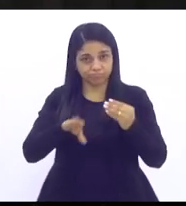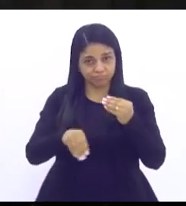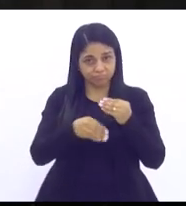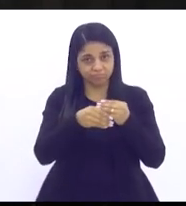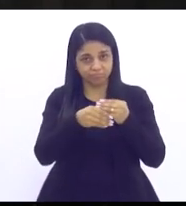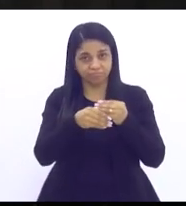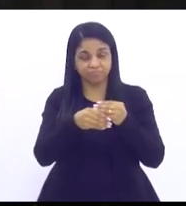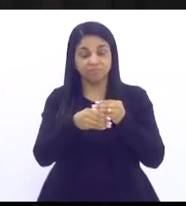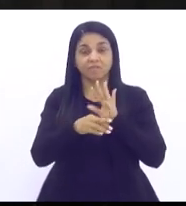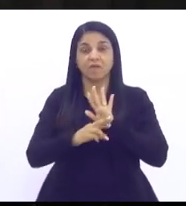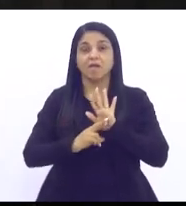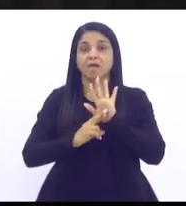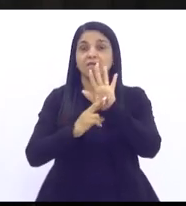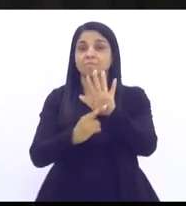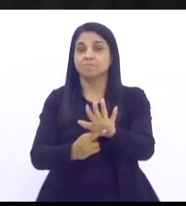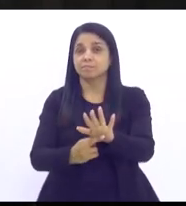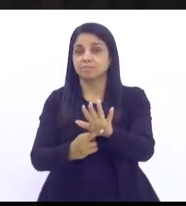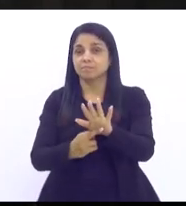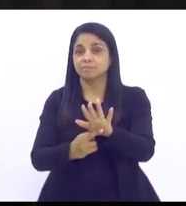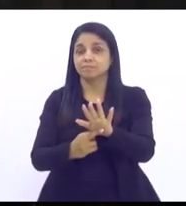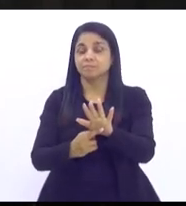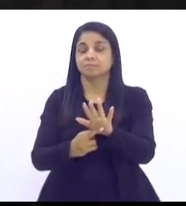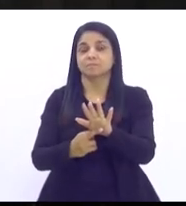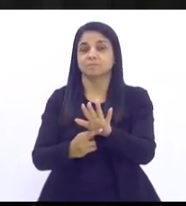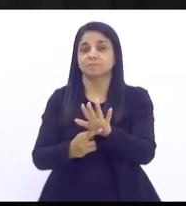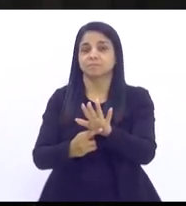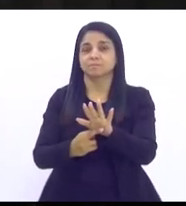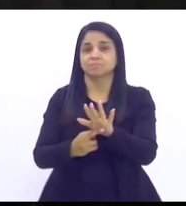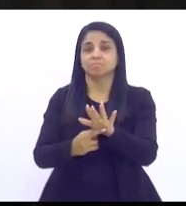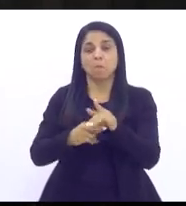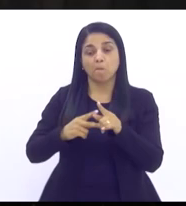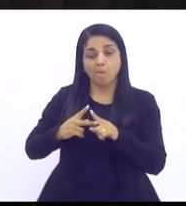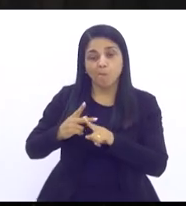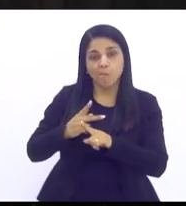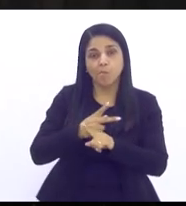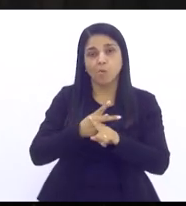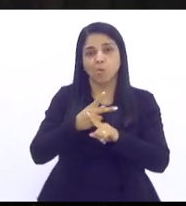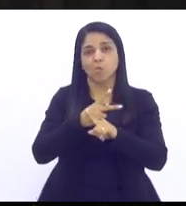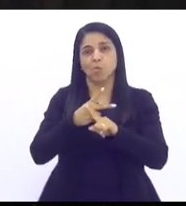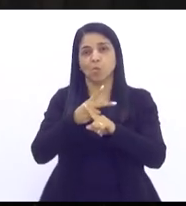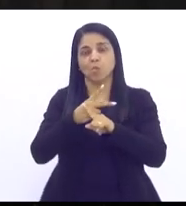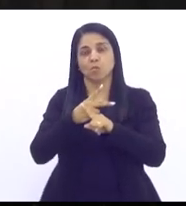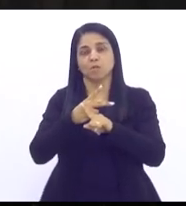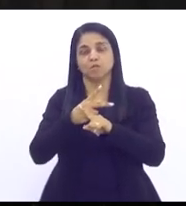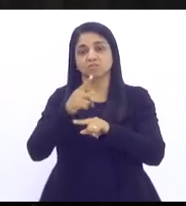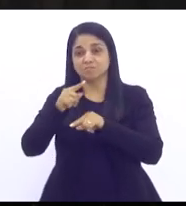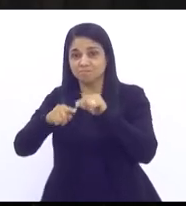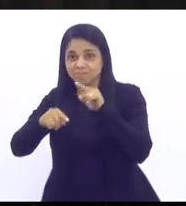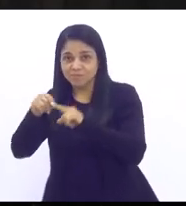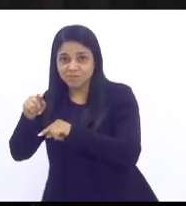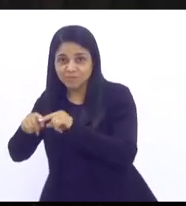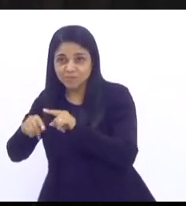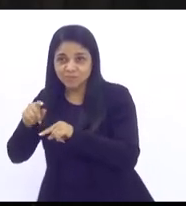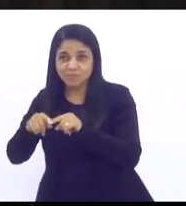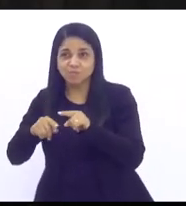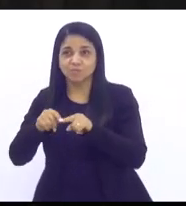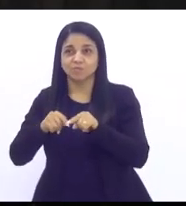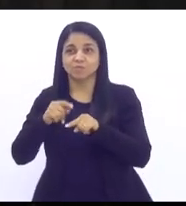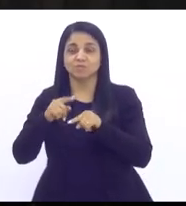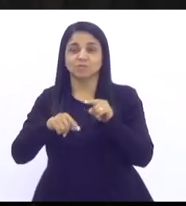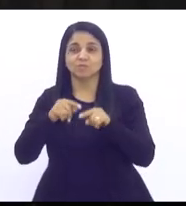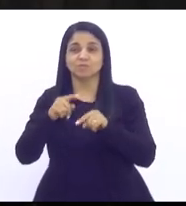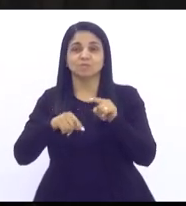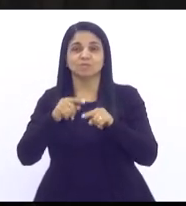vai representar mais procura por produtos, e essa procura por produtos tende